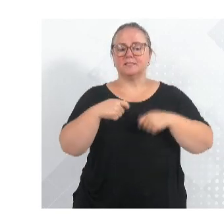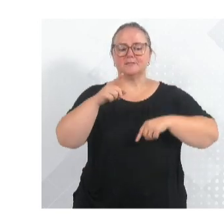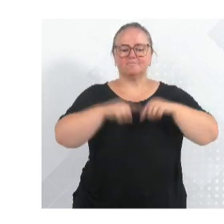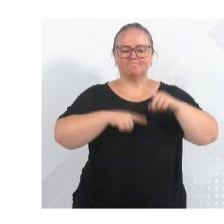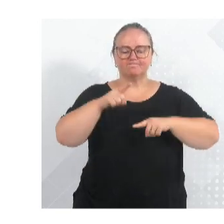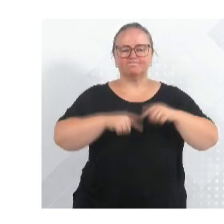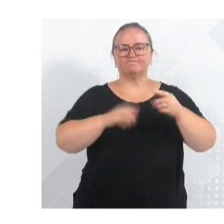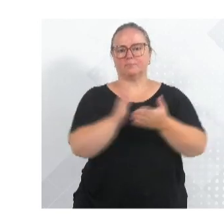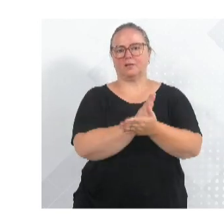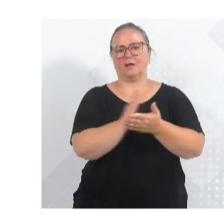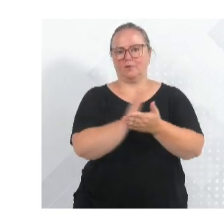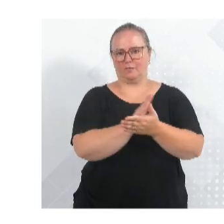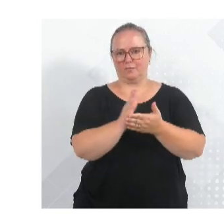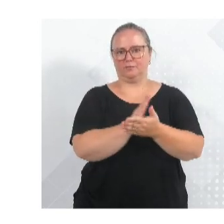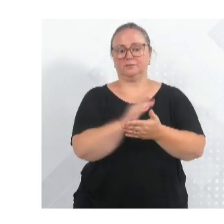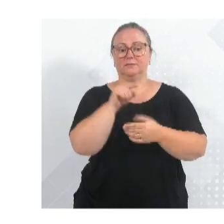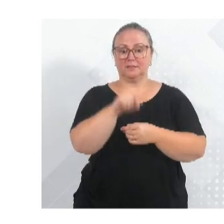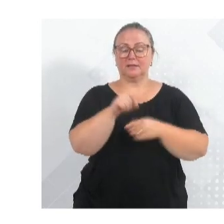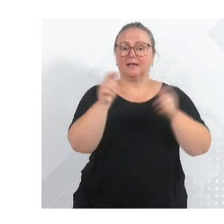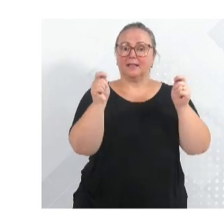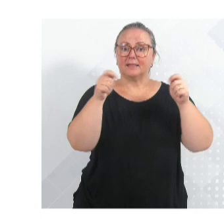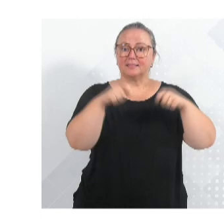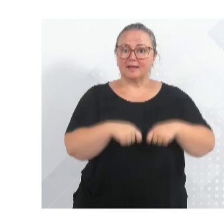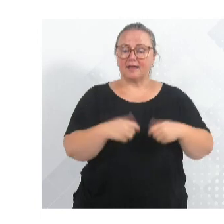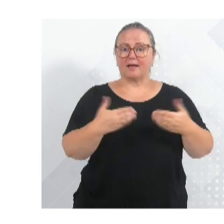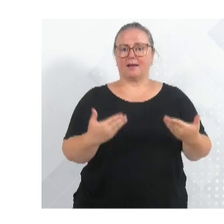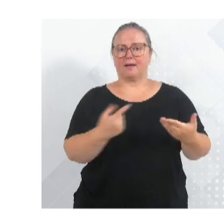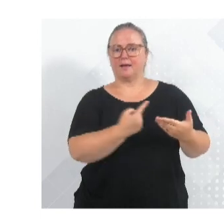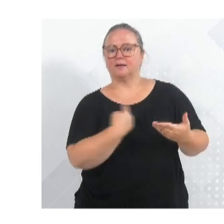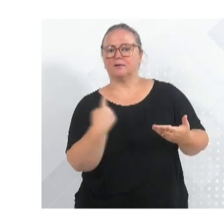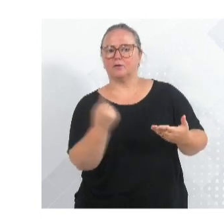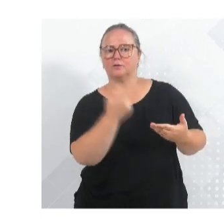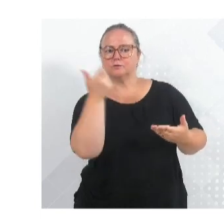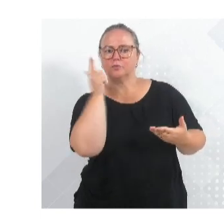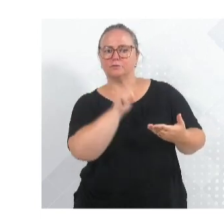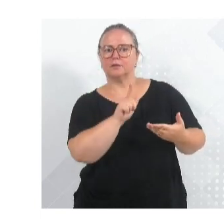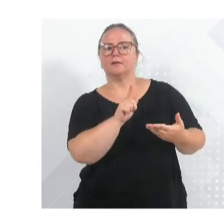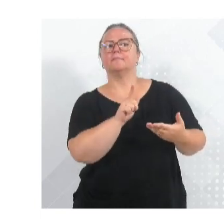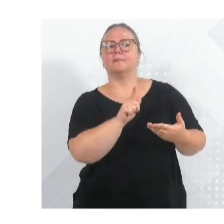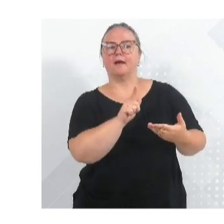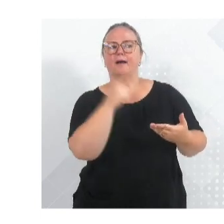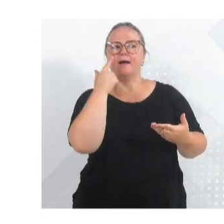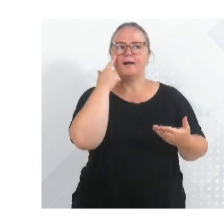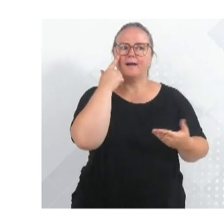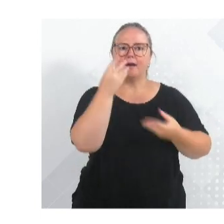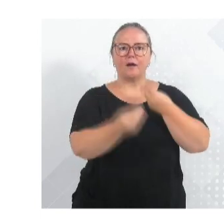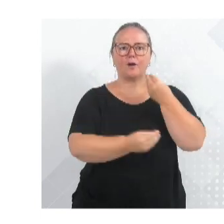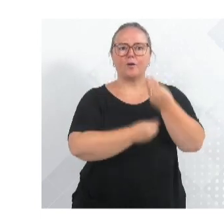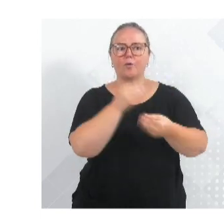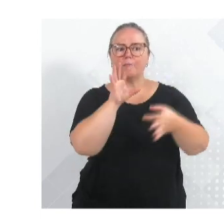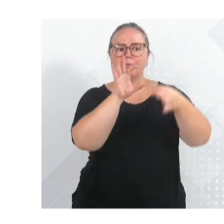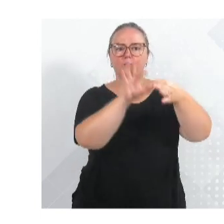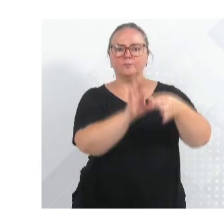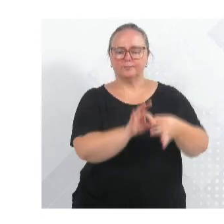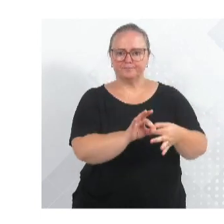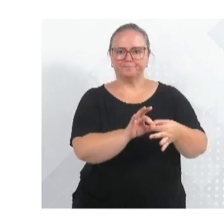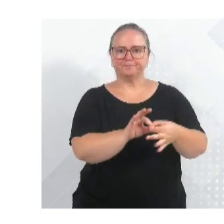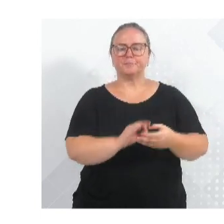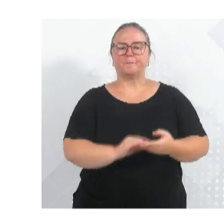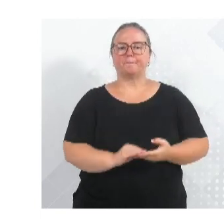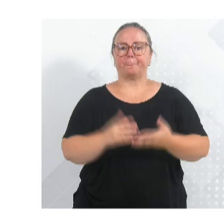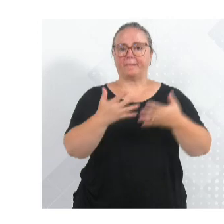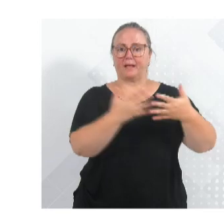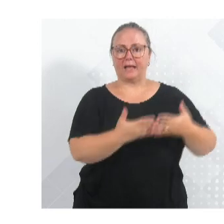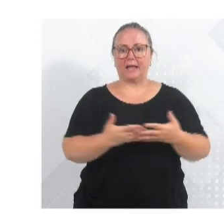equipamentos que permitem que a gente consiga reservar melhor a ponta, vamos dizer assim, né? E os caminhões-pipa têm um